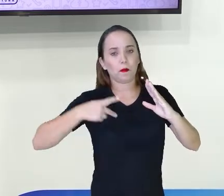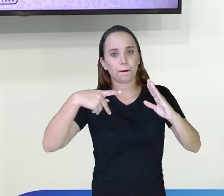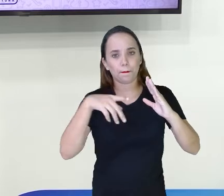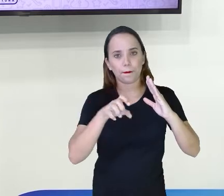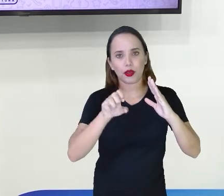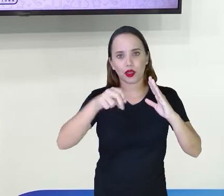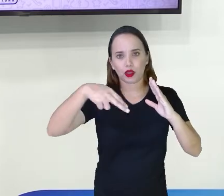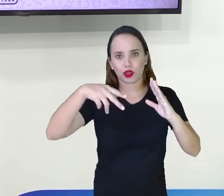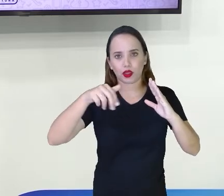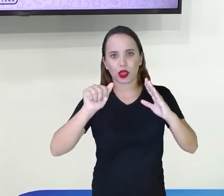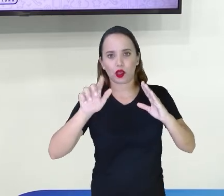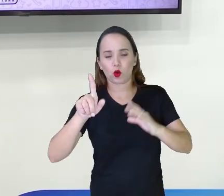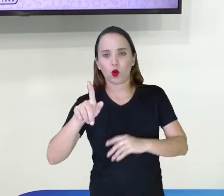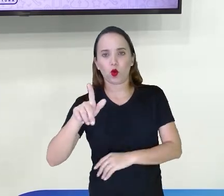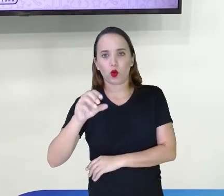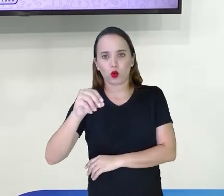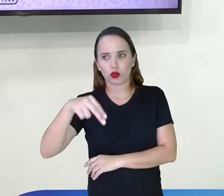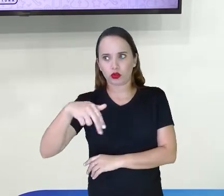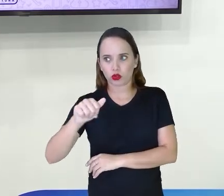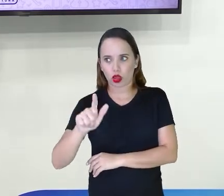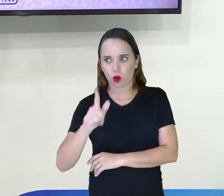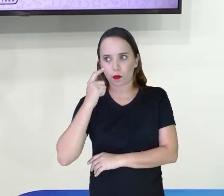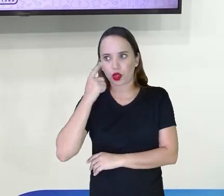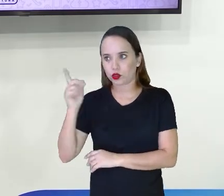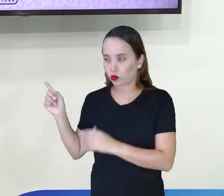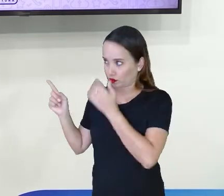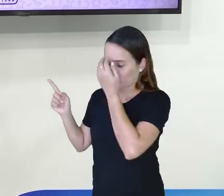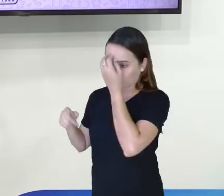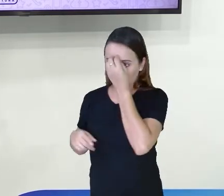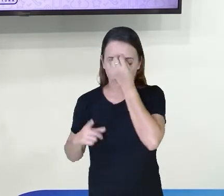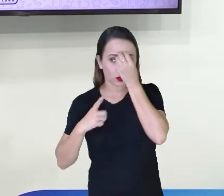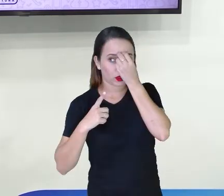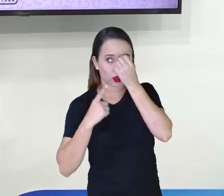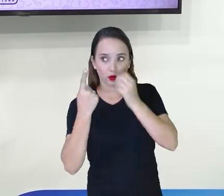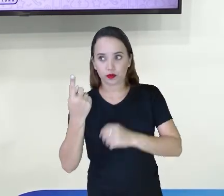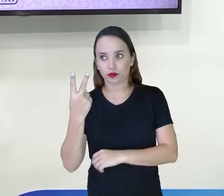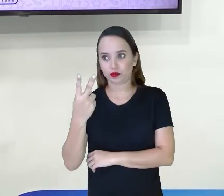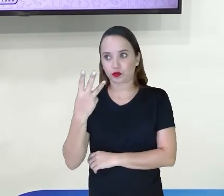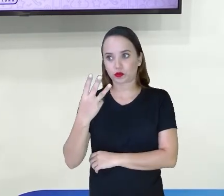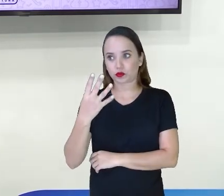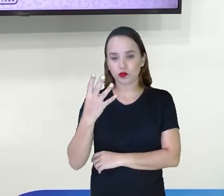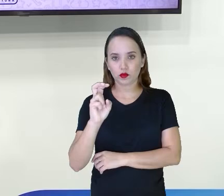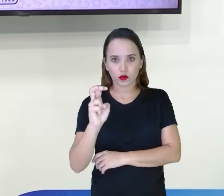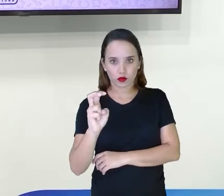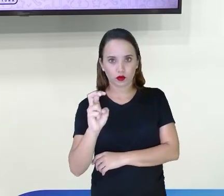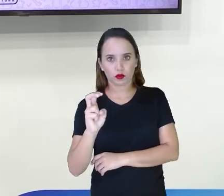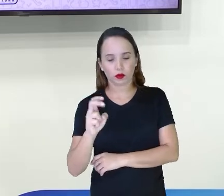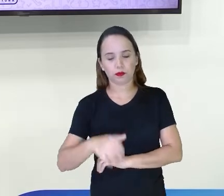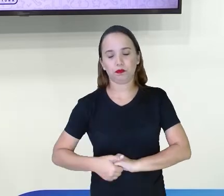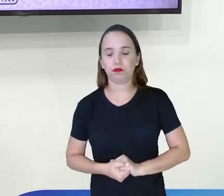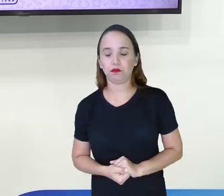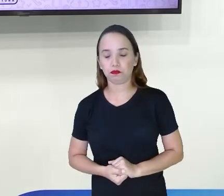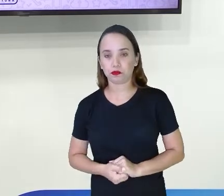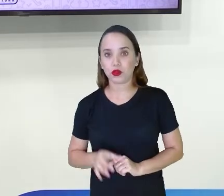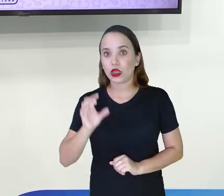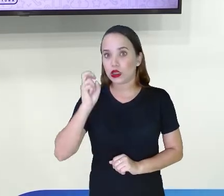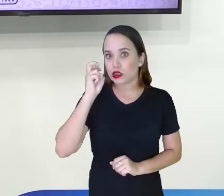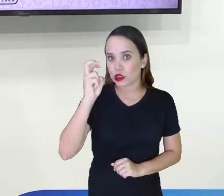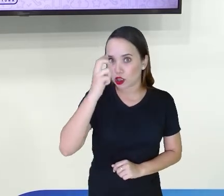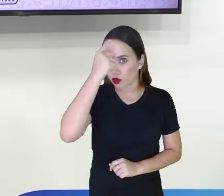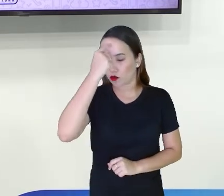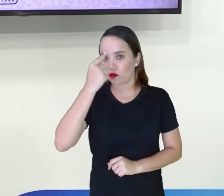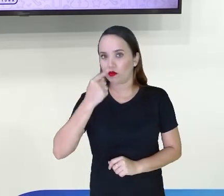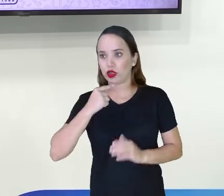3, 4, 5. É porque não dá para ver aqui, né? Mas isso é fácil, ó. 1, 2, 3, 4, 5. 5